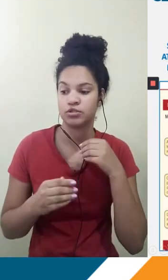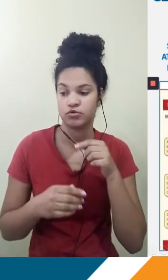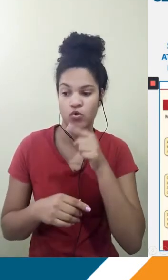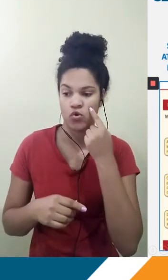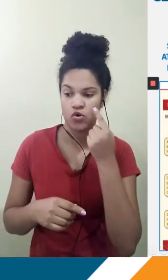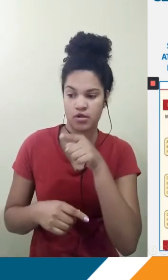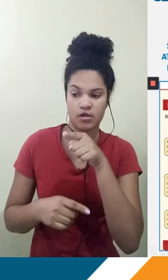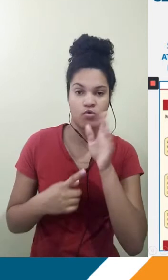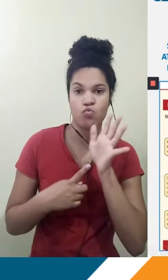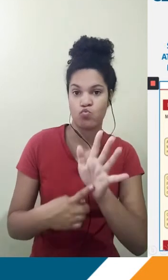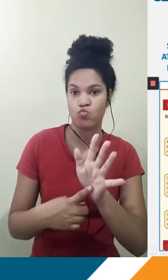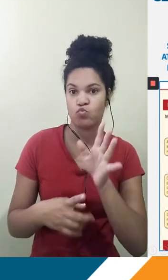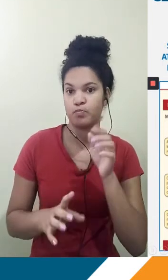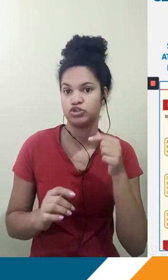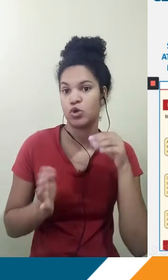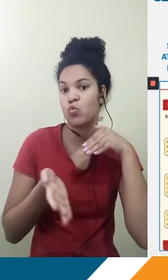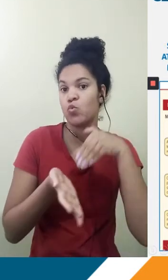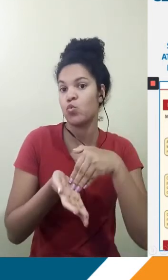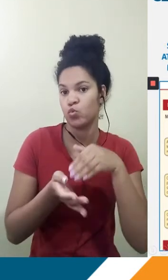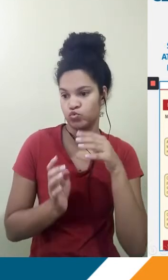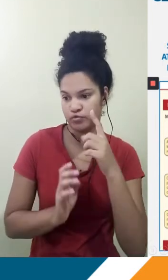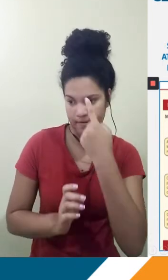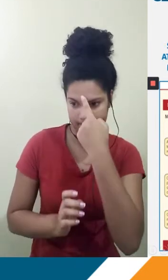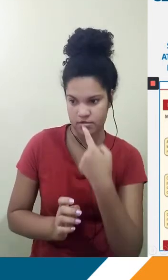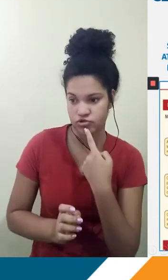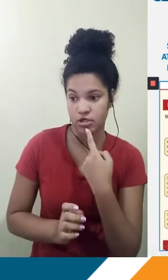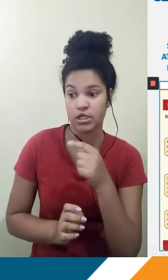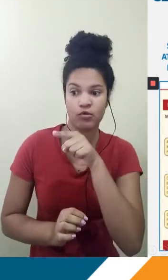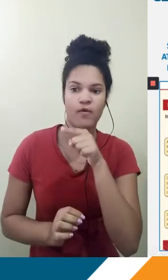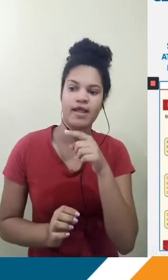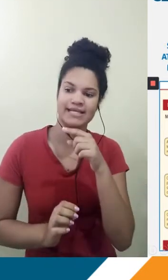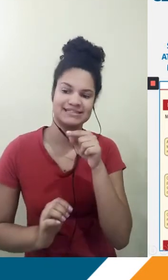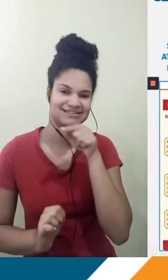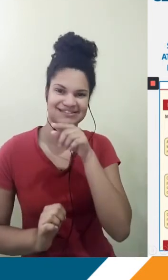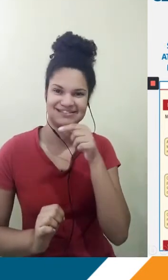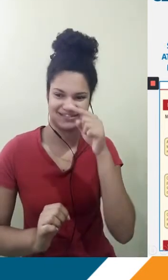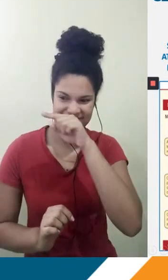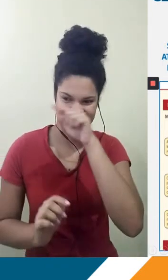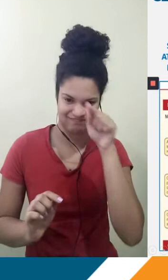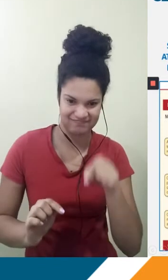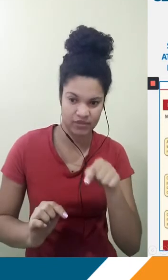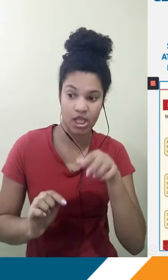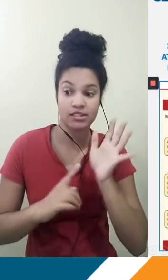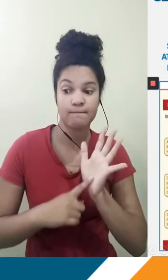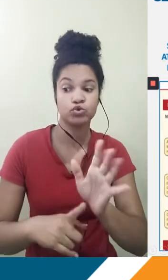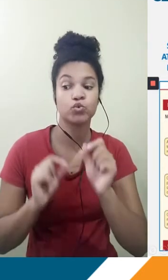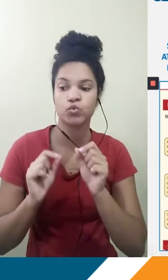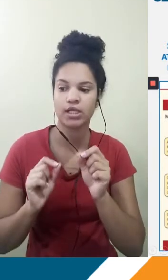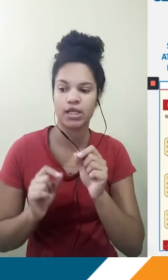isso que essa seta em forma de L invertida, mostrando que a difusão é um processo de